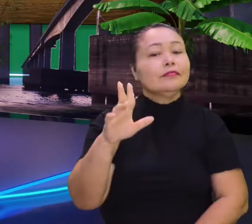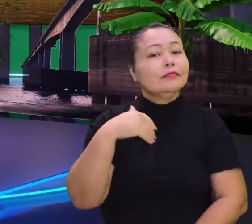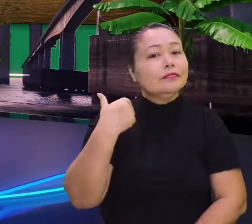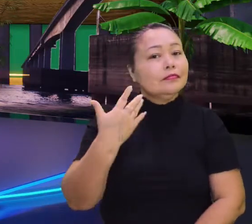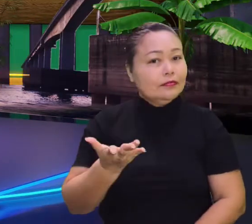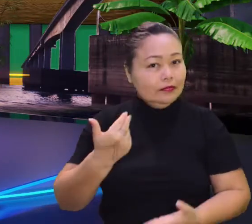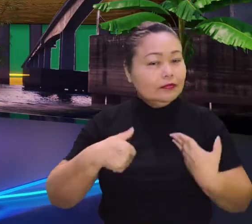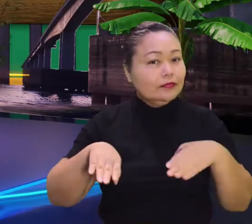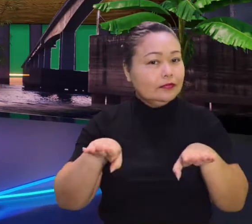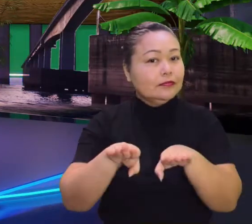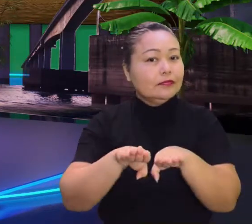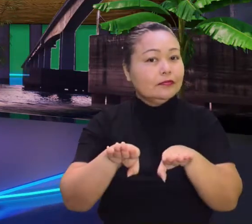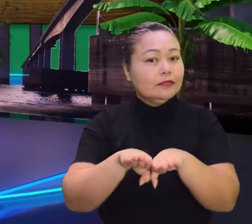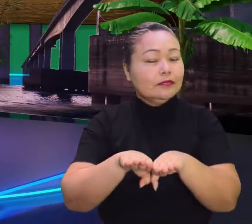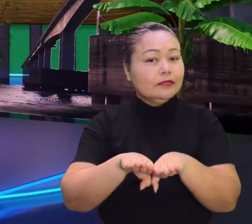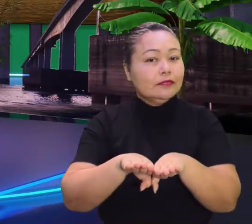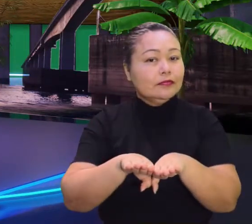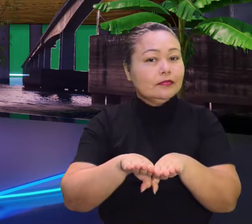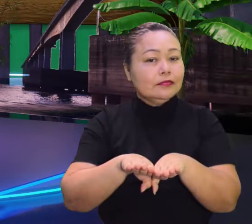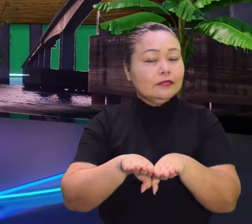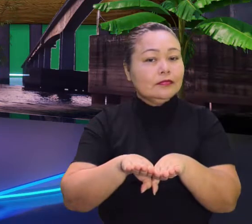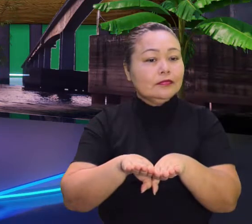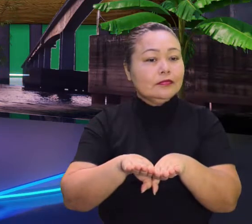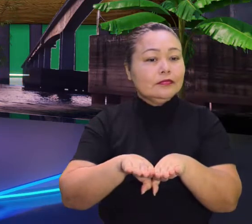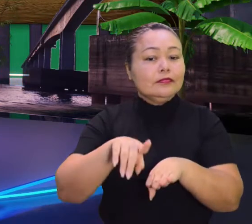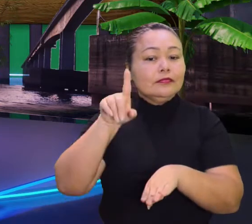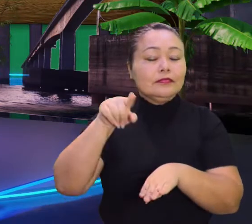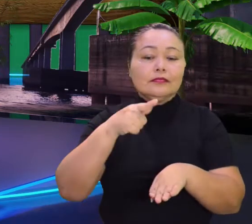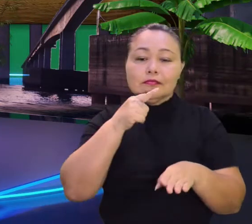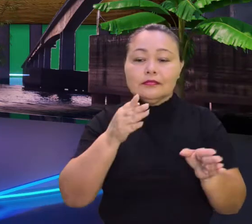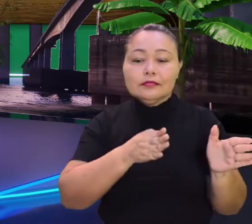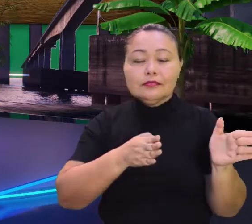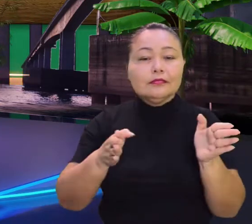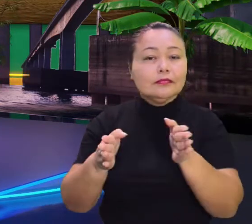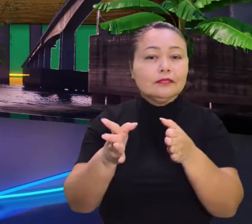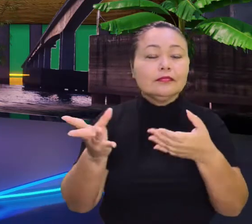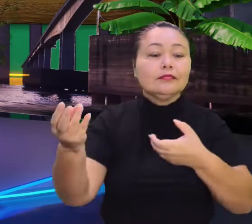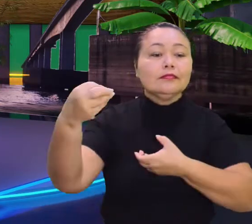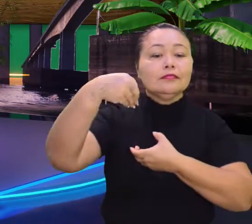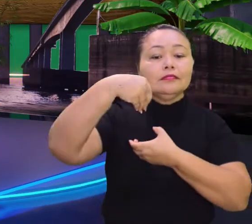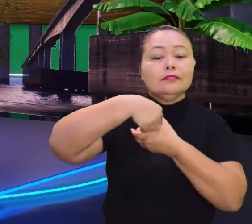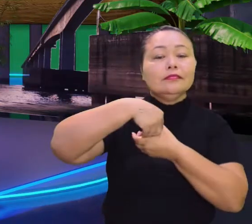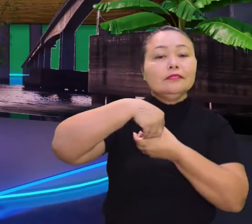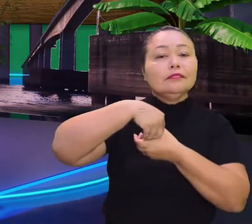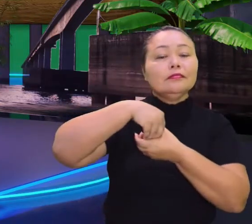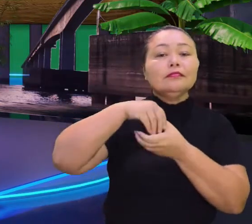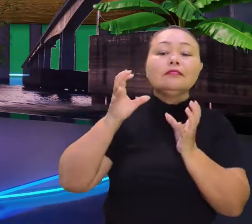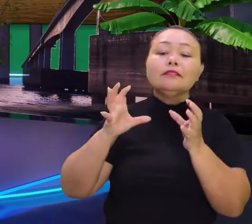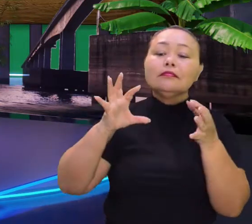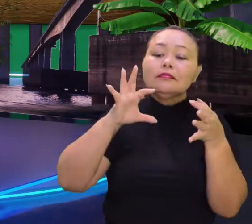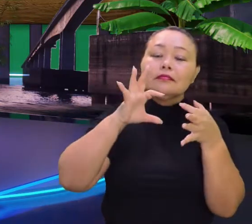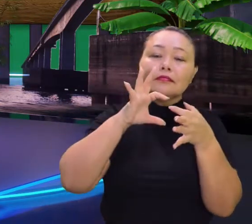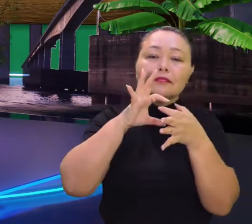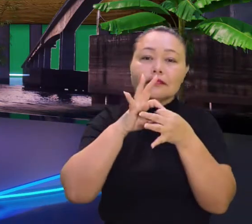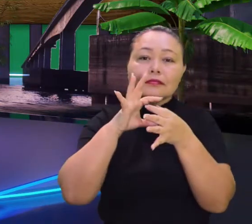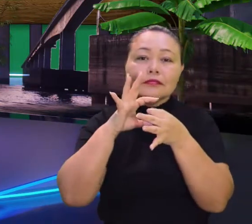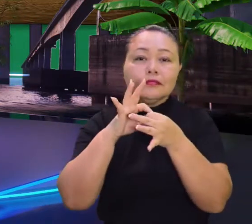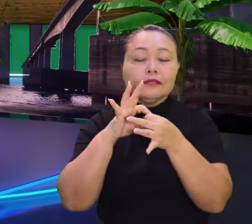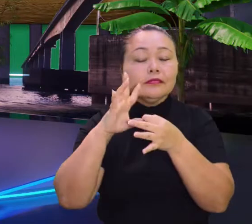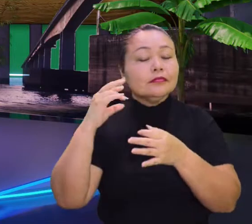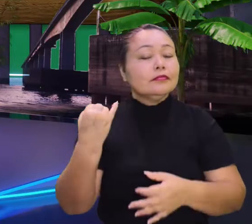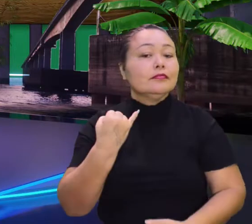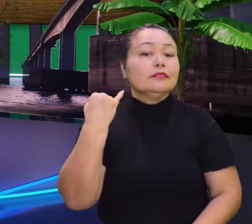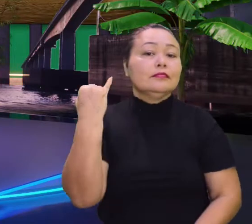cabe também salientar, né, que a hidrografia faz parte de um contexto